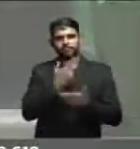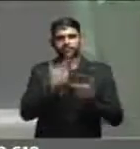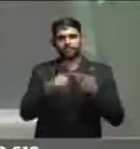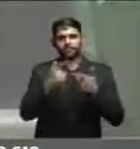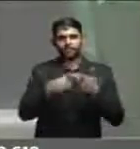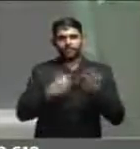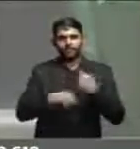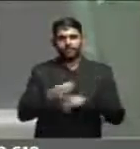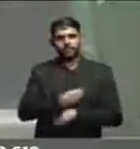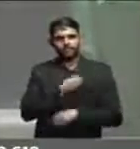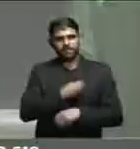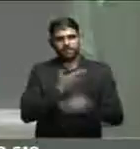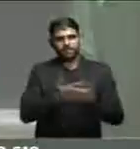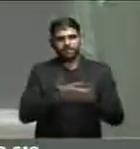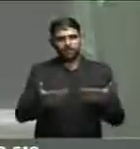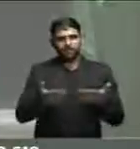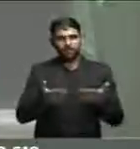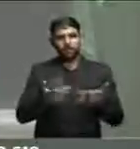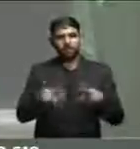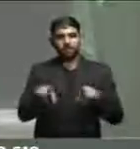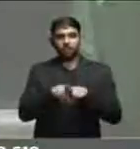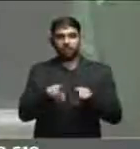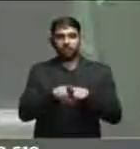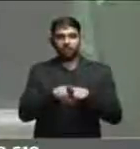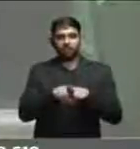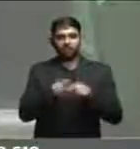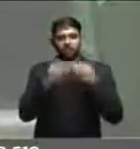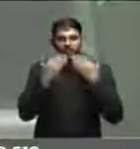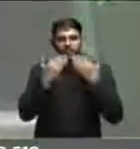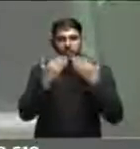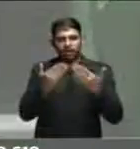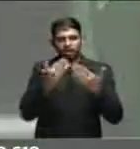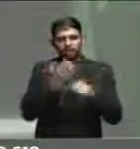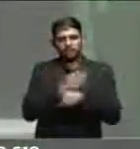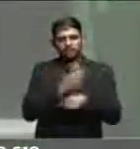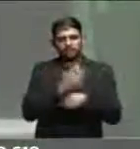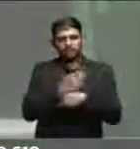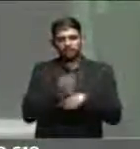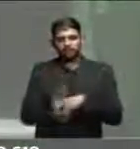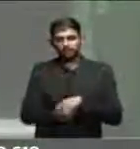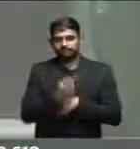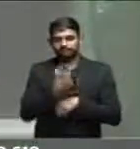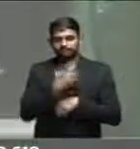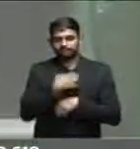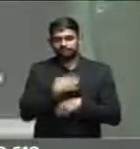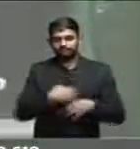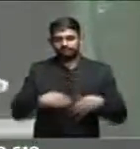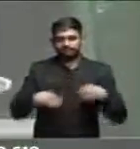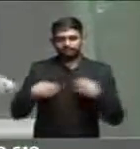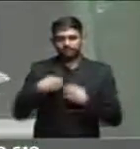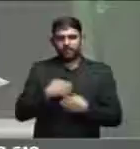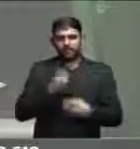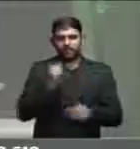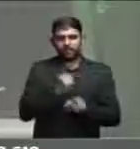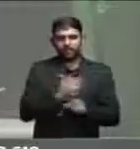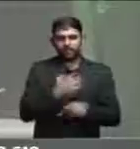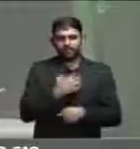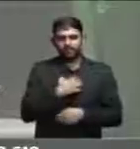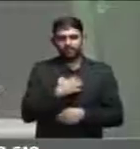crise que vivenciamos e também para externar o estado de perplexidade e revolta em que me